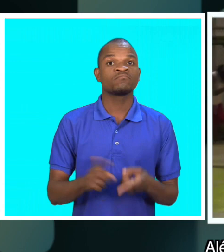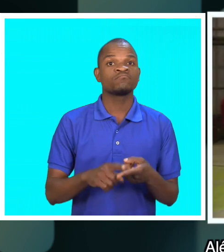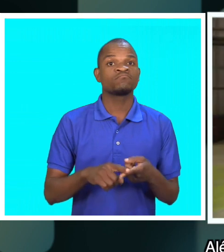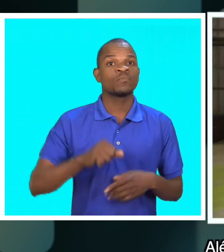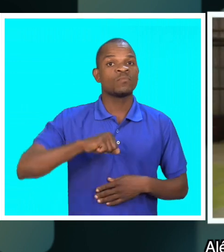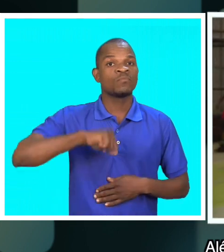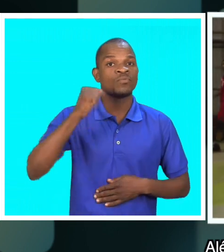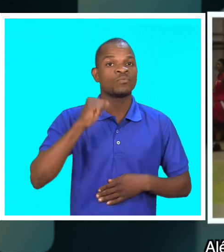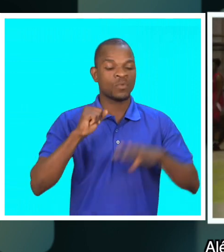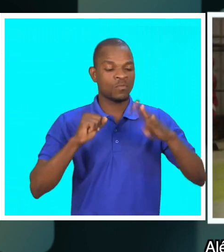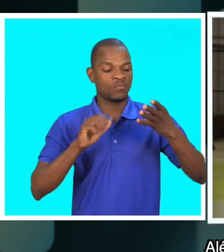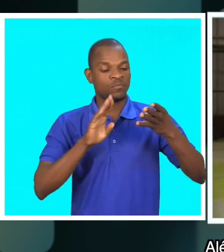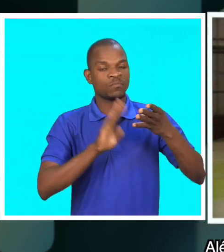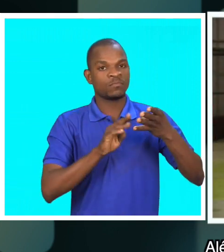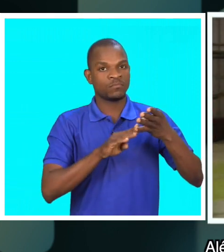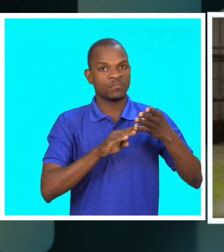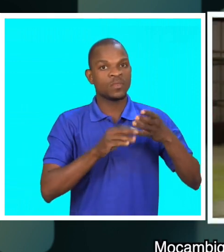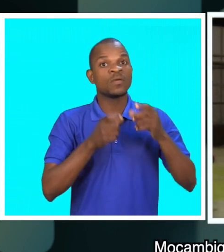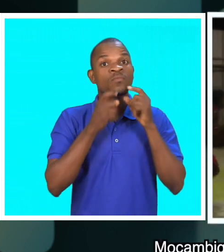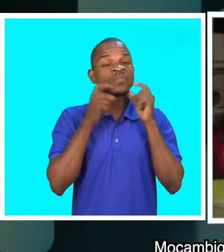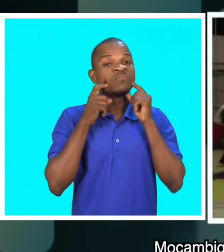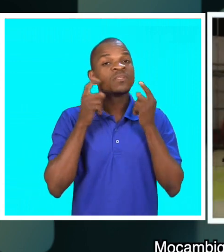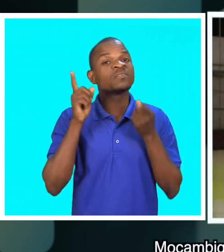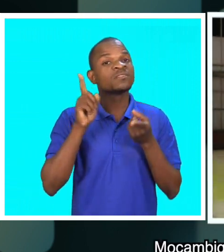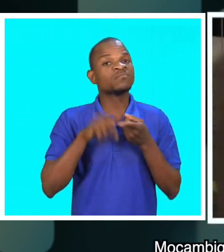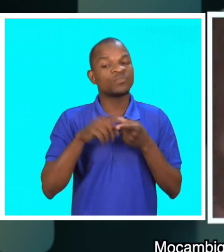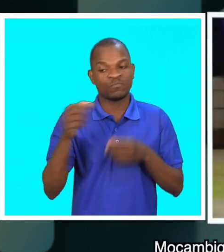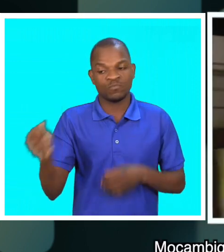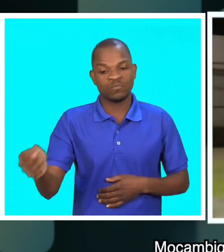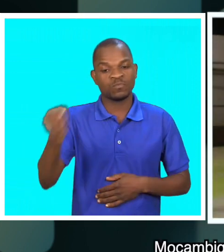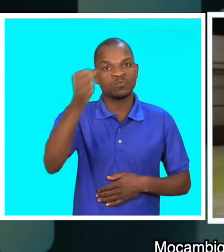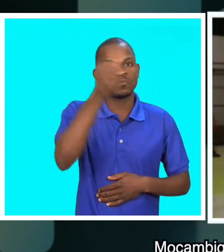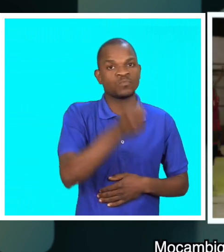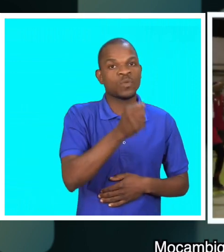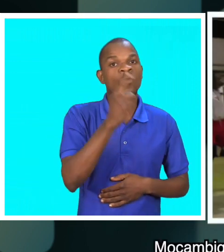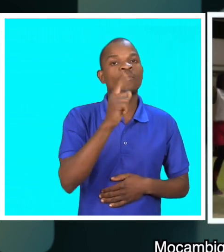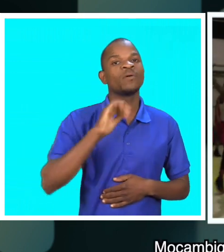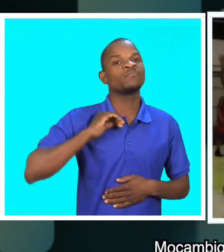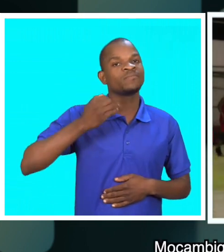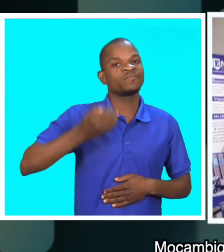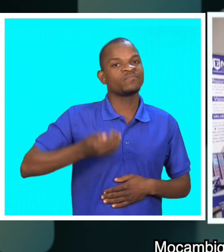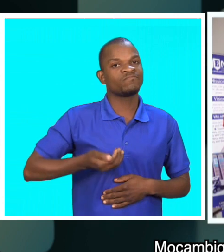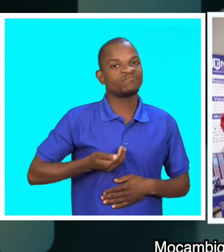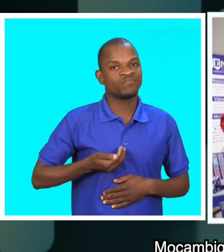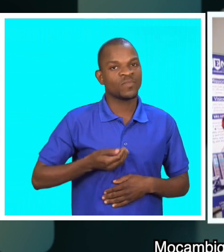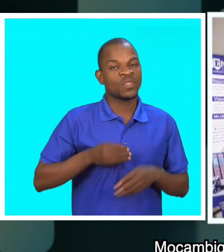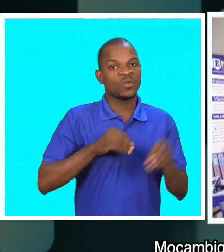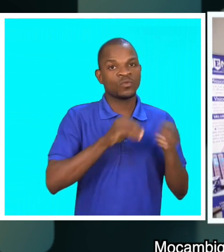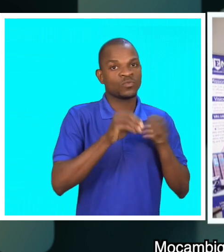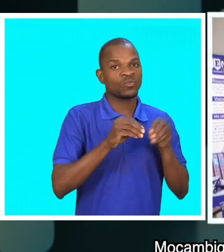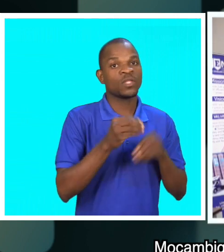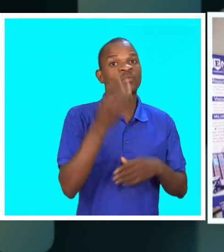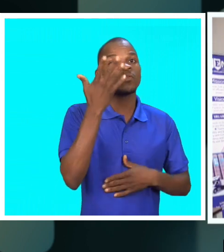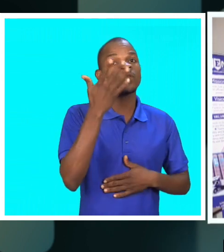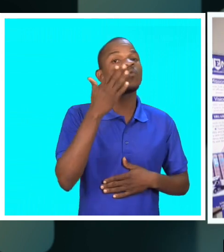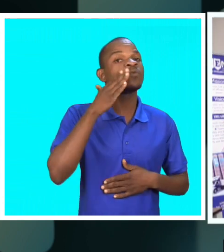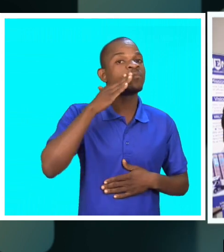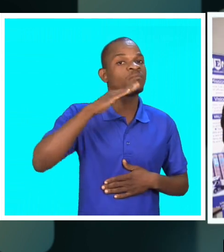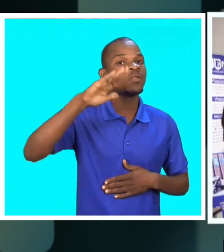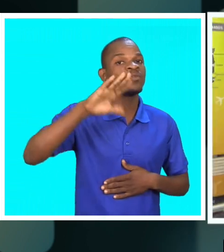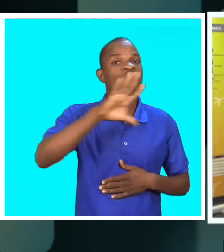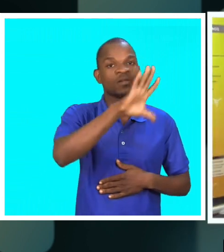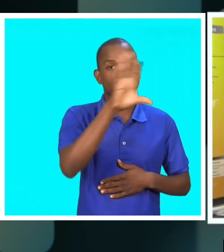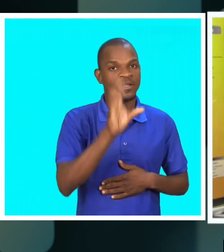Para além da posição, Moçambique conseguiu colocar pelo menos um atleta no sinto